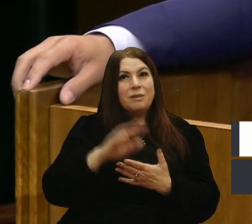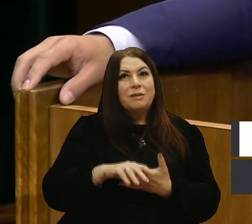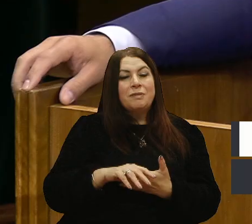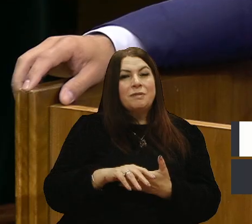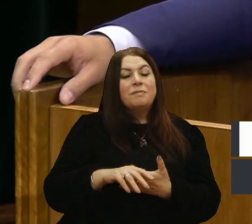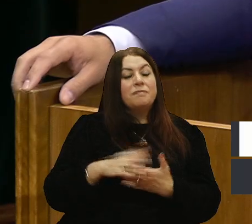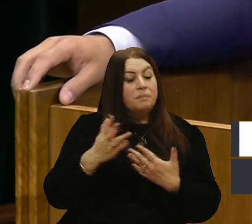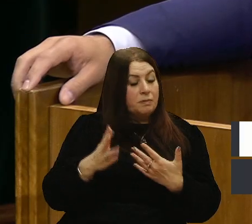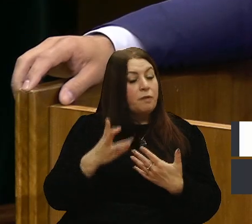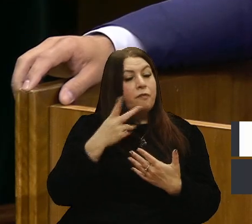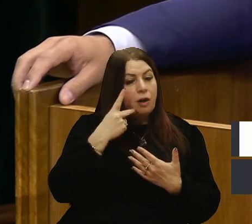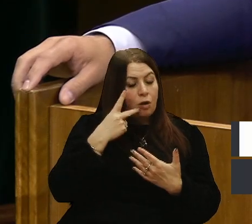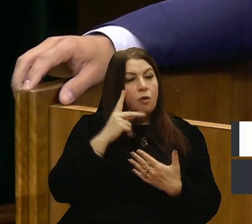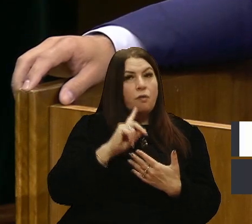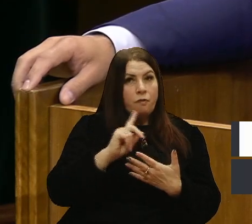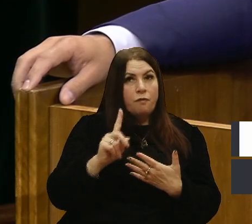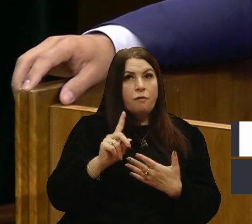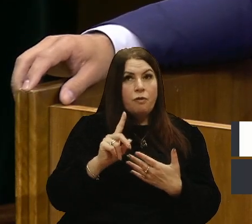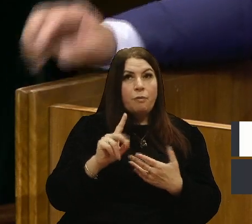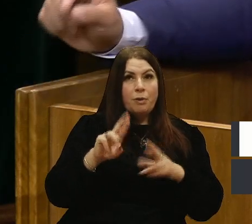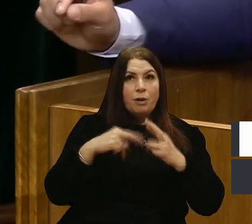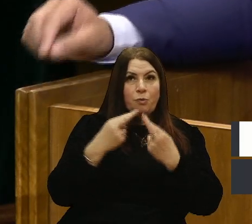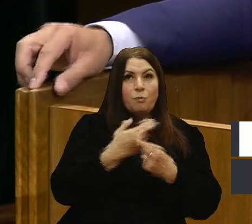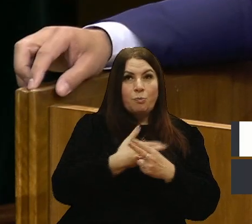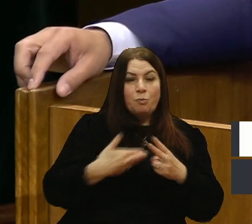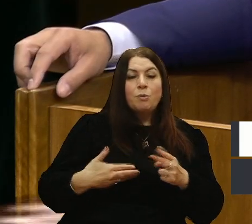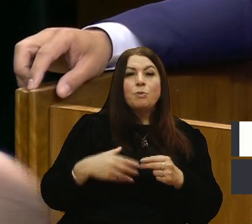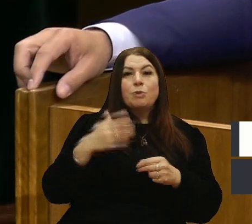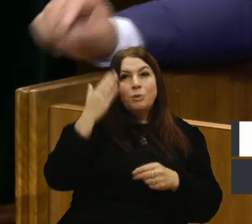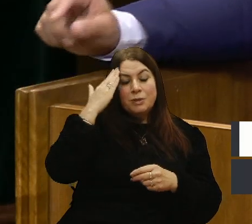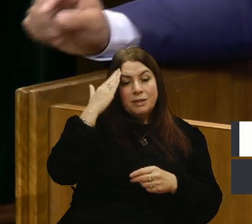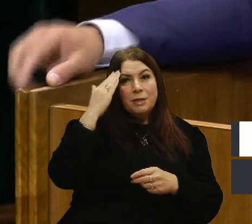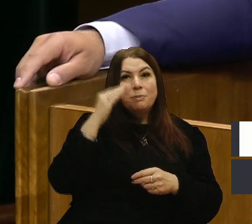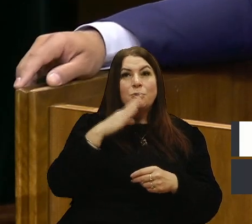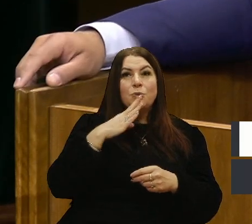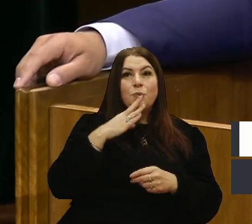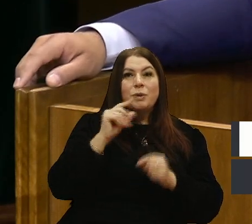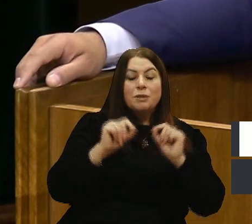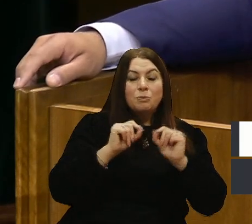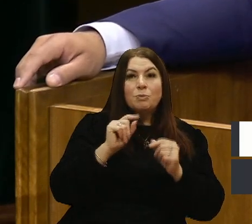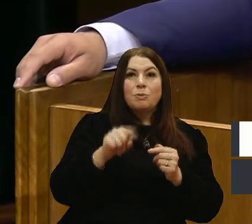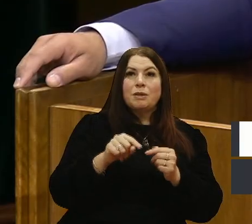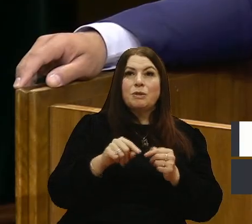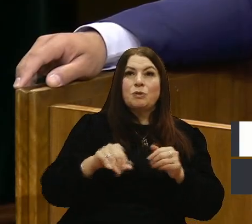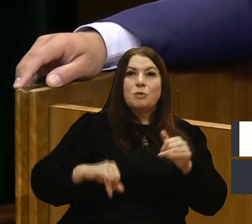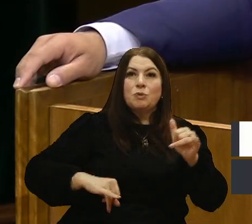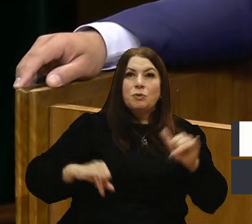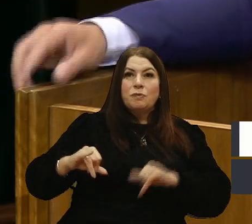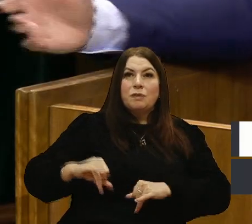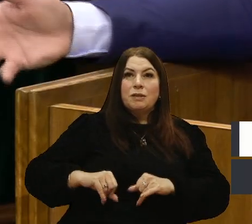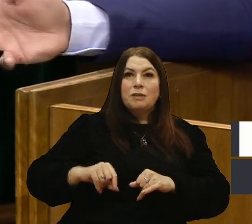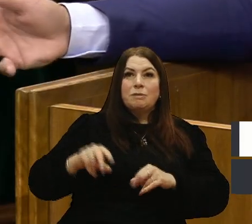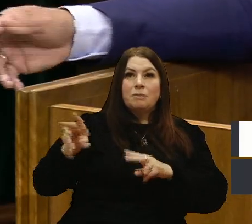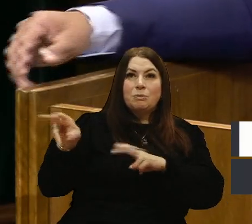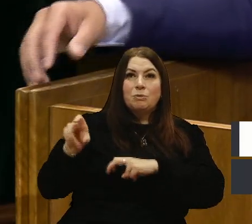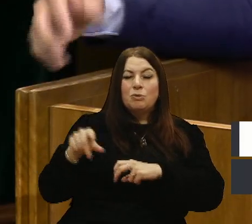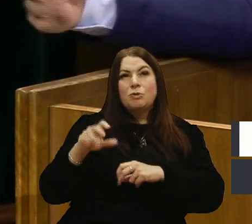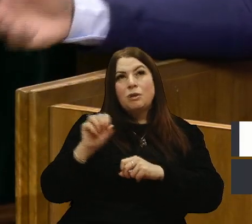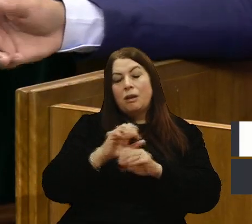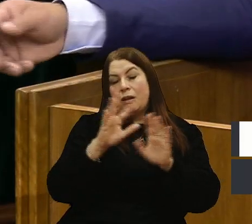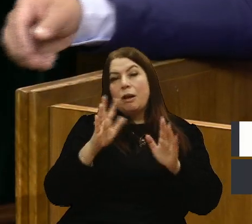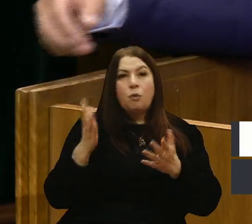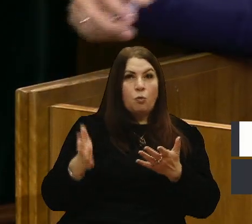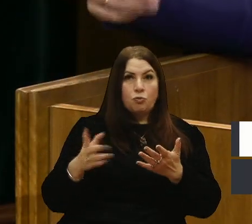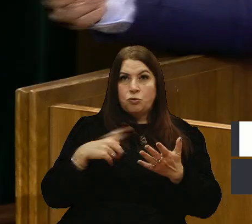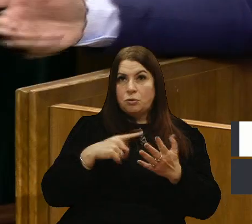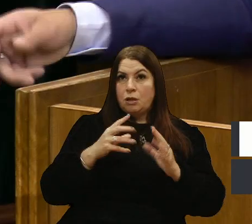eu vou para essa audiência pública, porque eu sei, eu tenho conhecimento como é que é sofrido para esses agricultores. Claro, hoje nós já temos